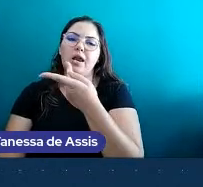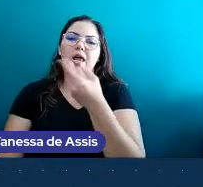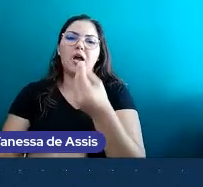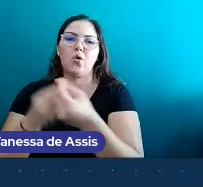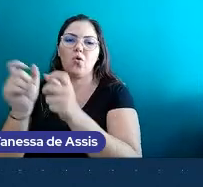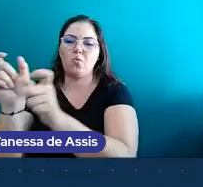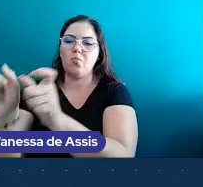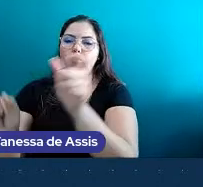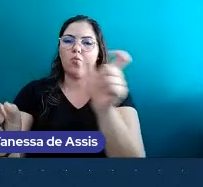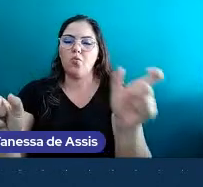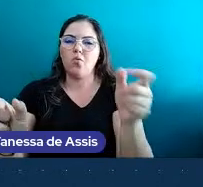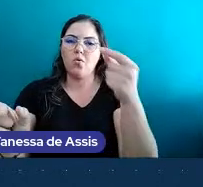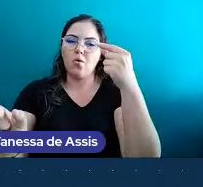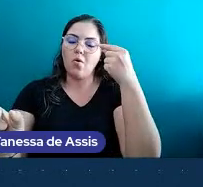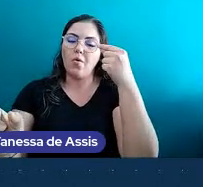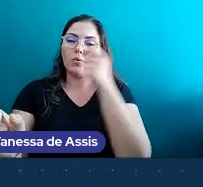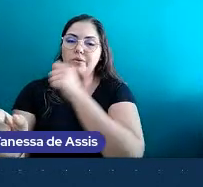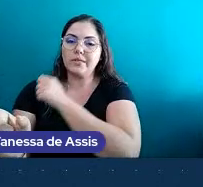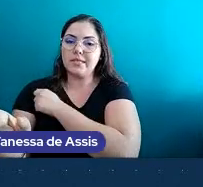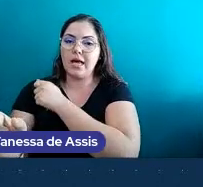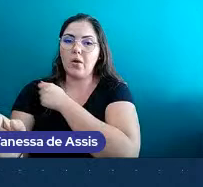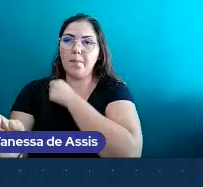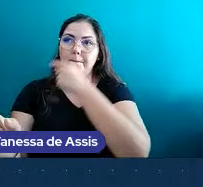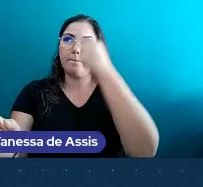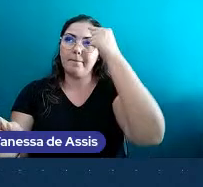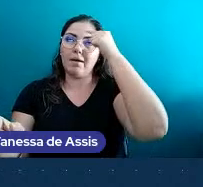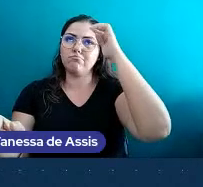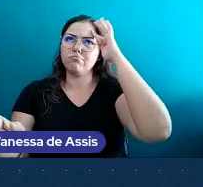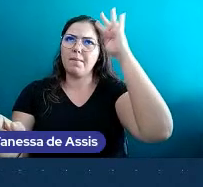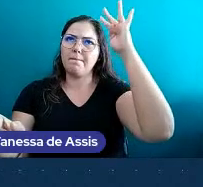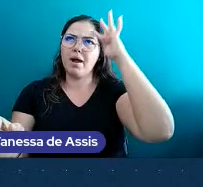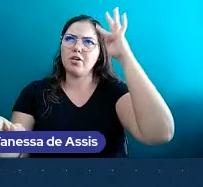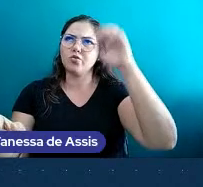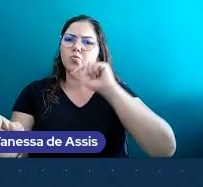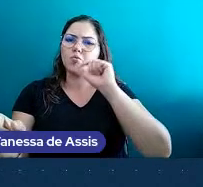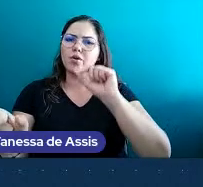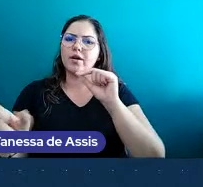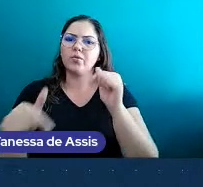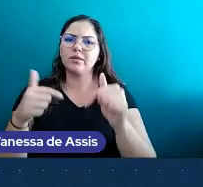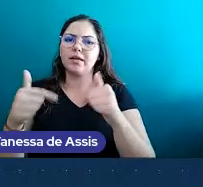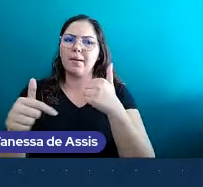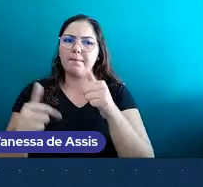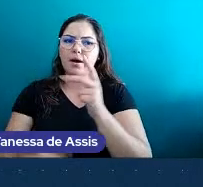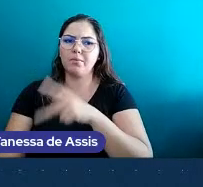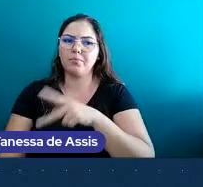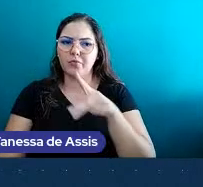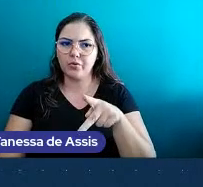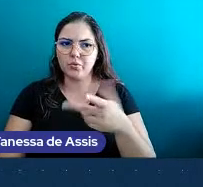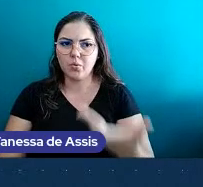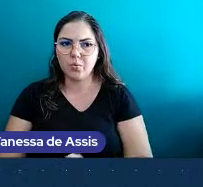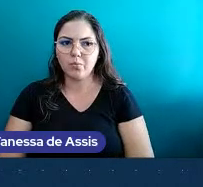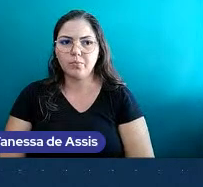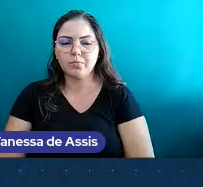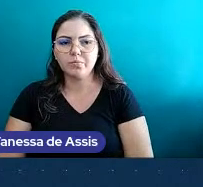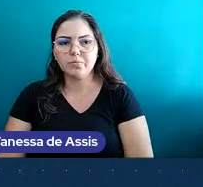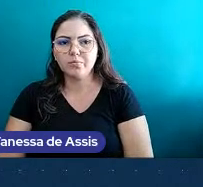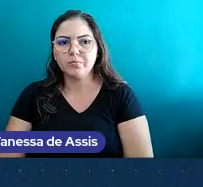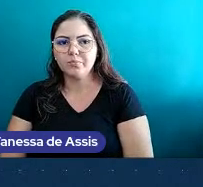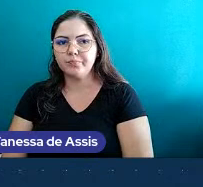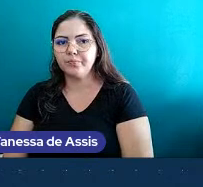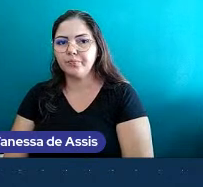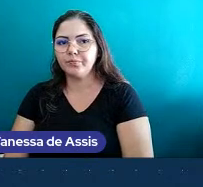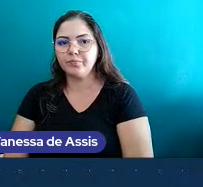Imaginam o trabalho dos professores, eu posso encontrar um embasamento teórico, por exemplo, na teoria